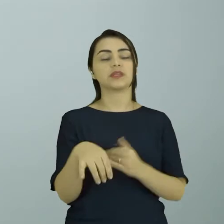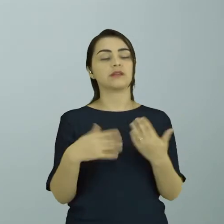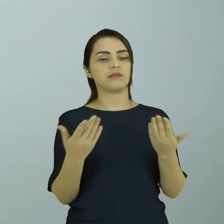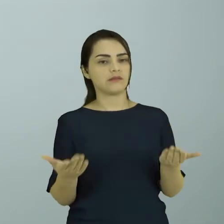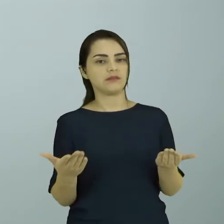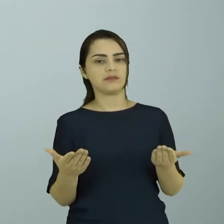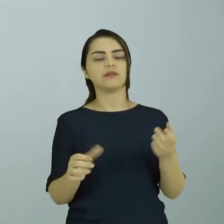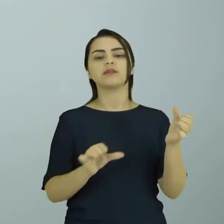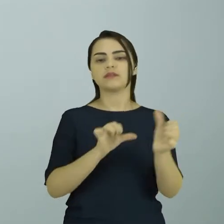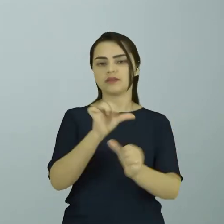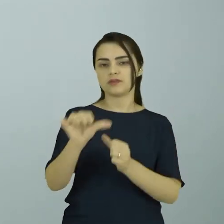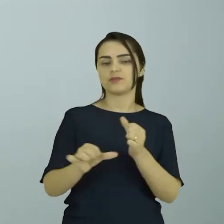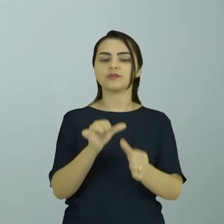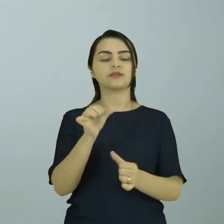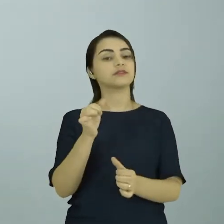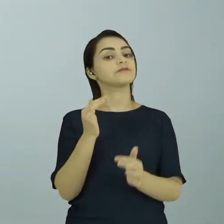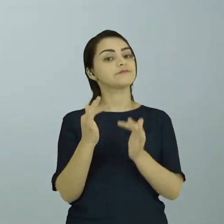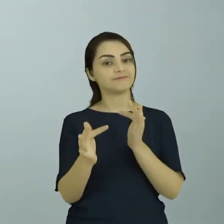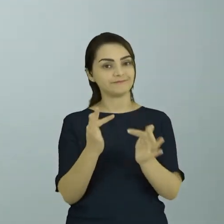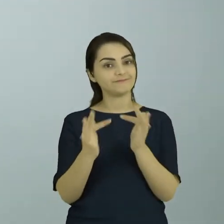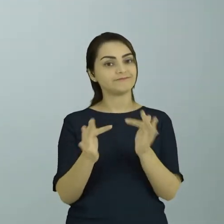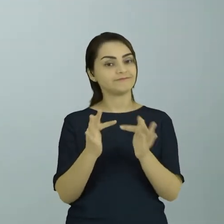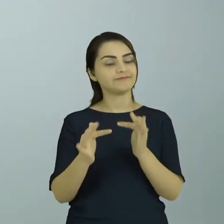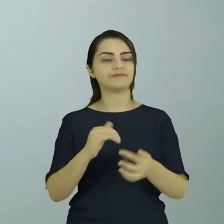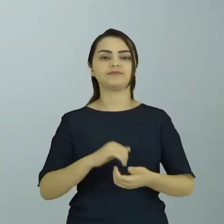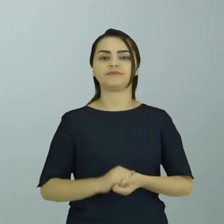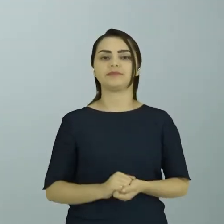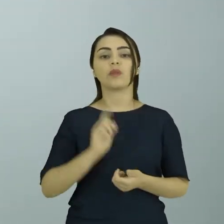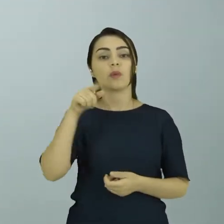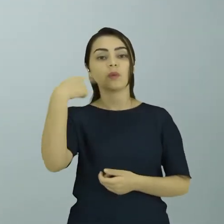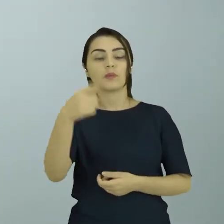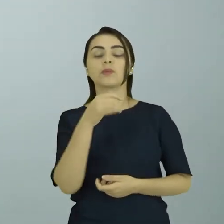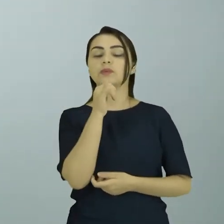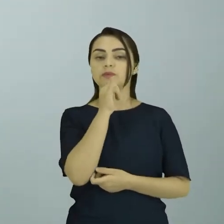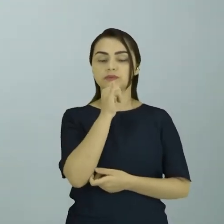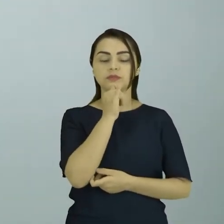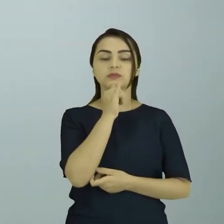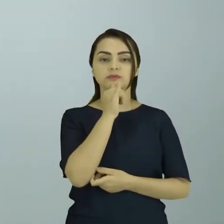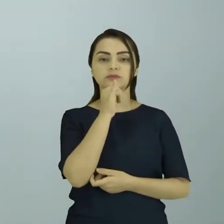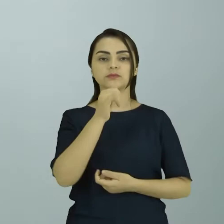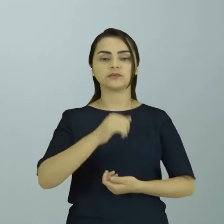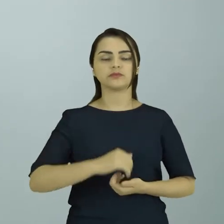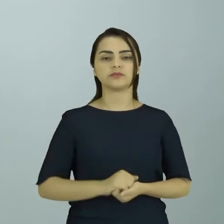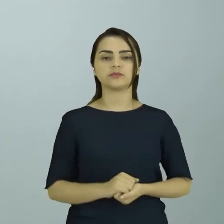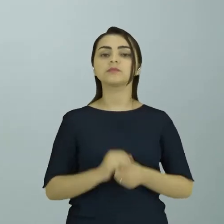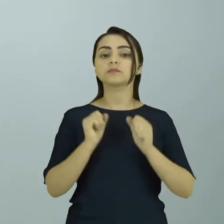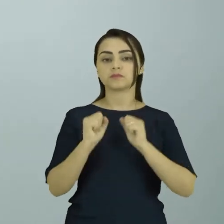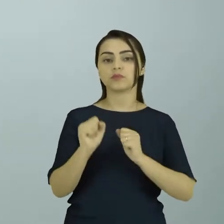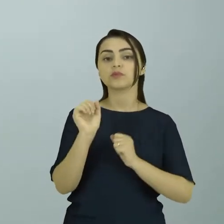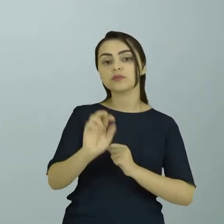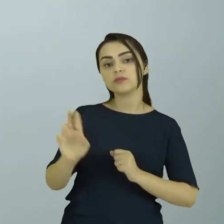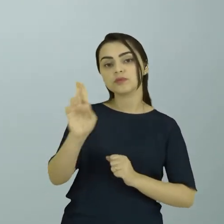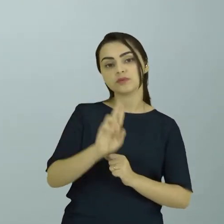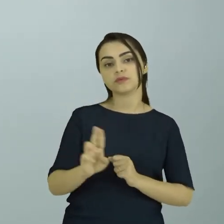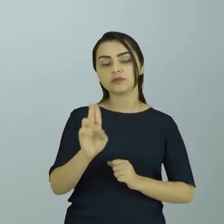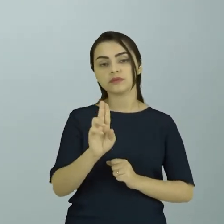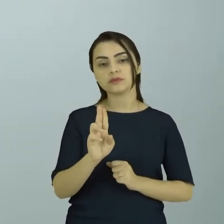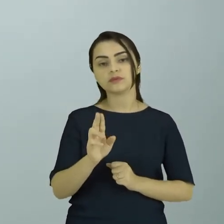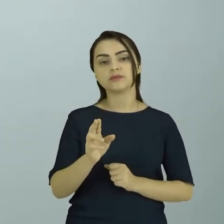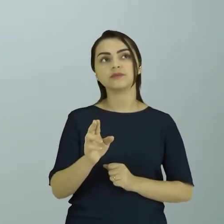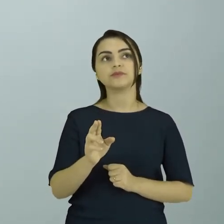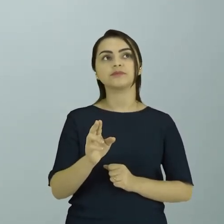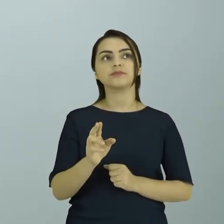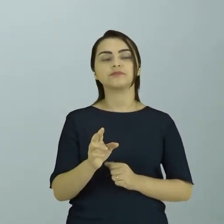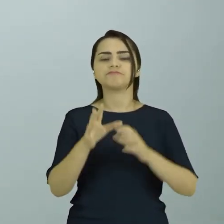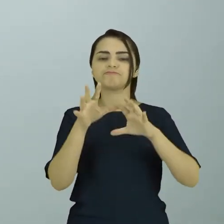Então, é uma transformação física. Outro exemplo que podemos utilizar é amassar